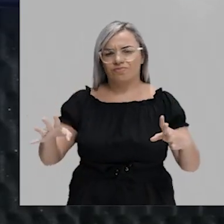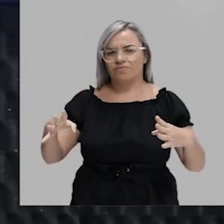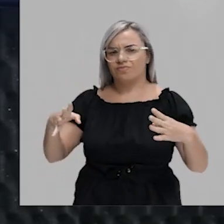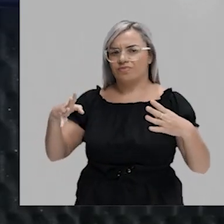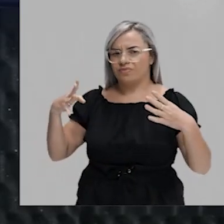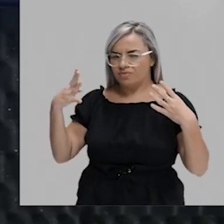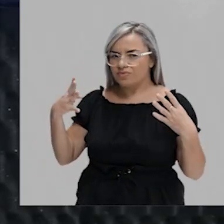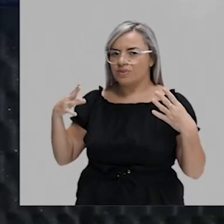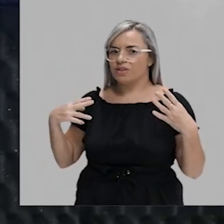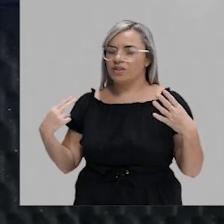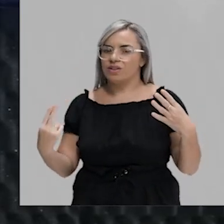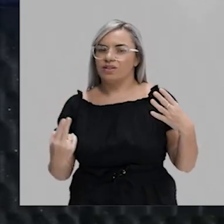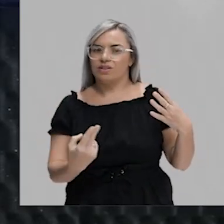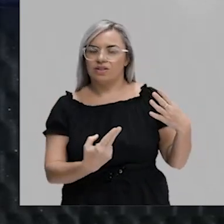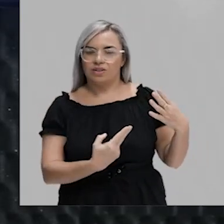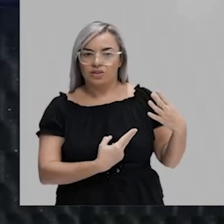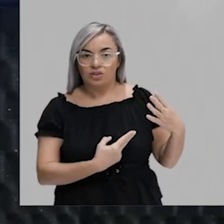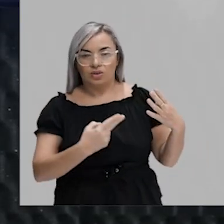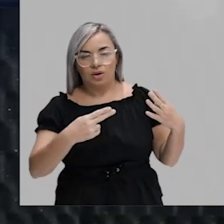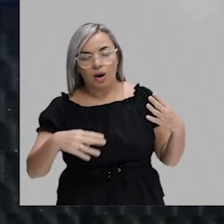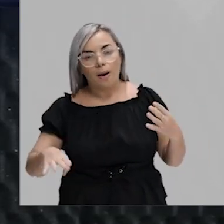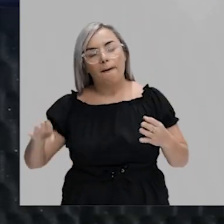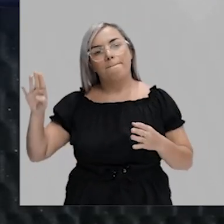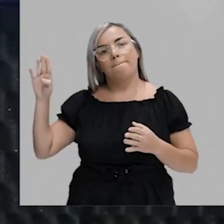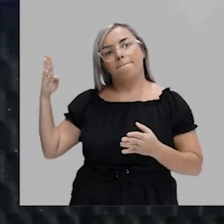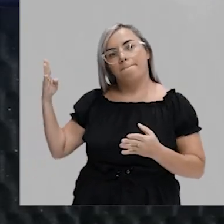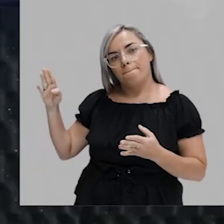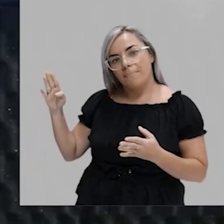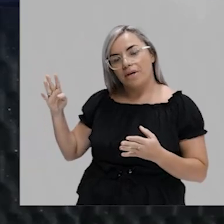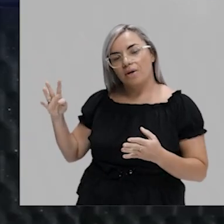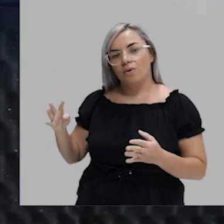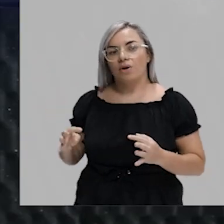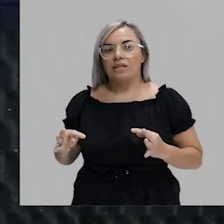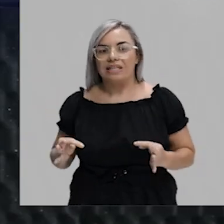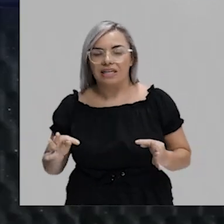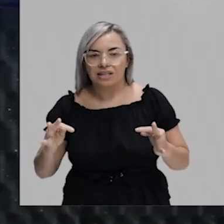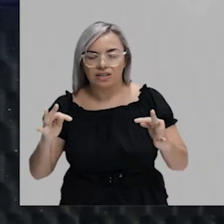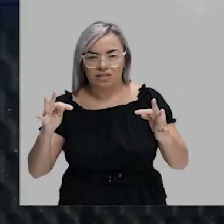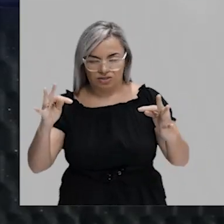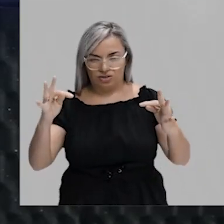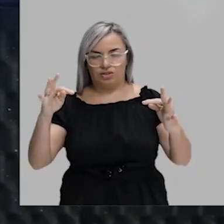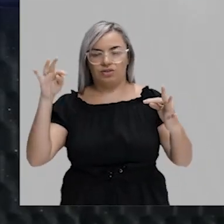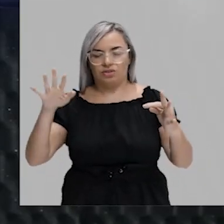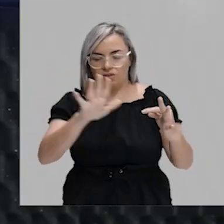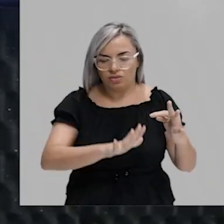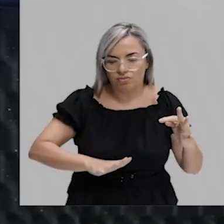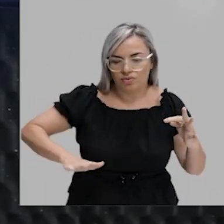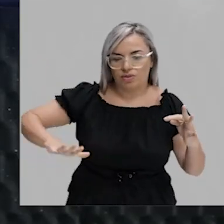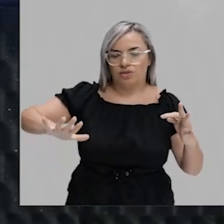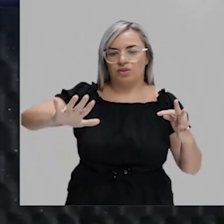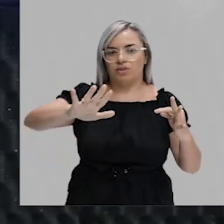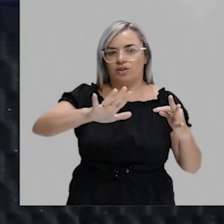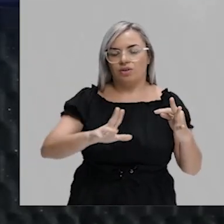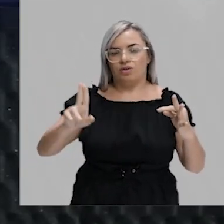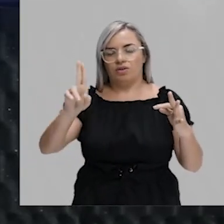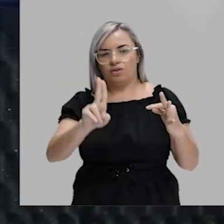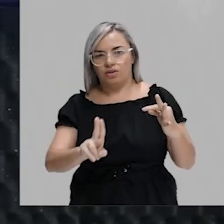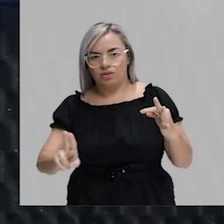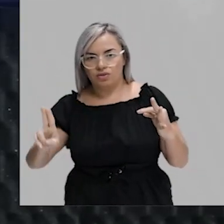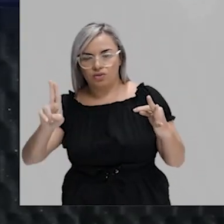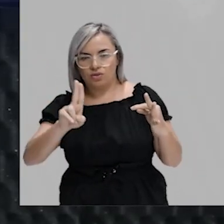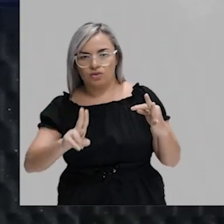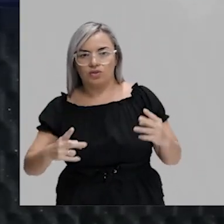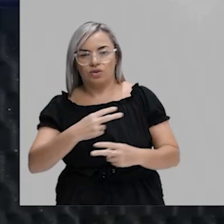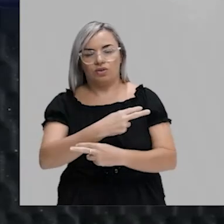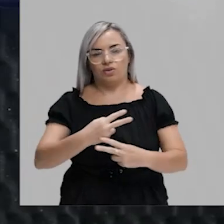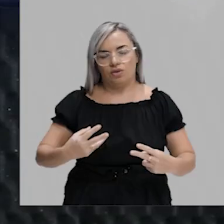numa parte que é chamada de biotecnologia, né? Biotecnologia, que é a área da biologia onde a gente utiliza seres